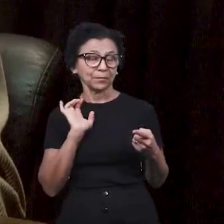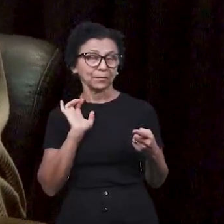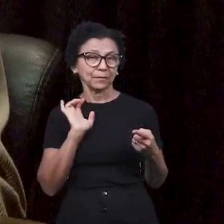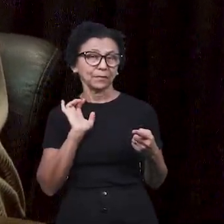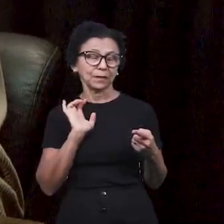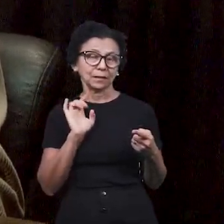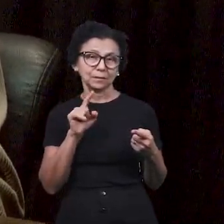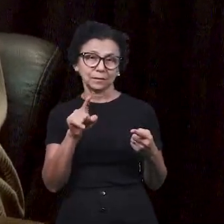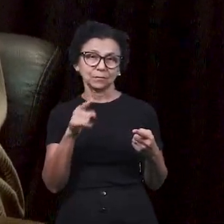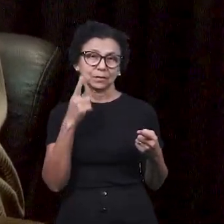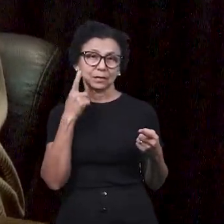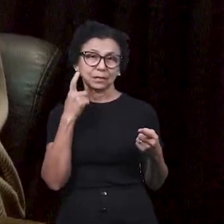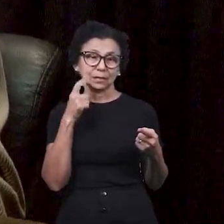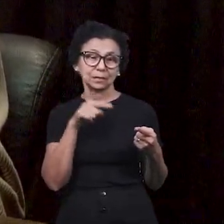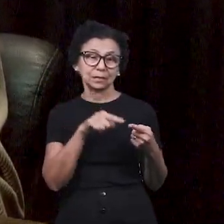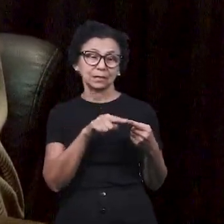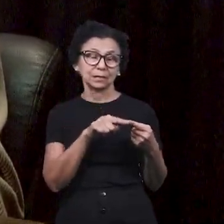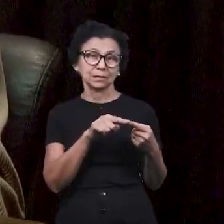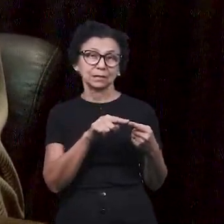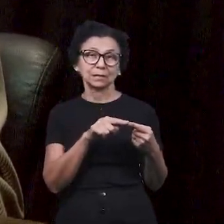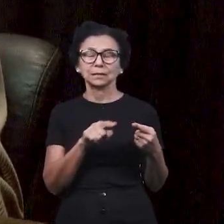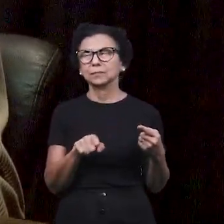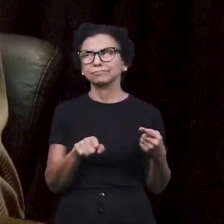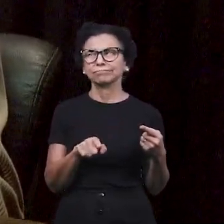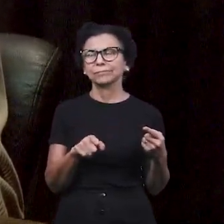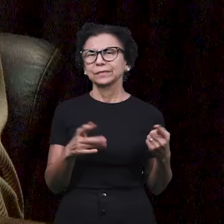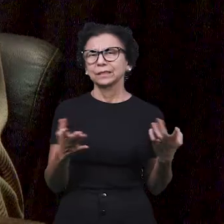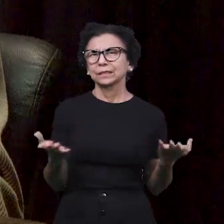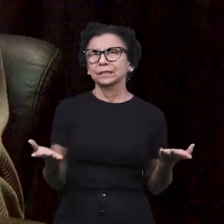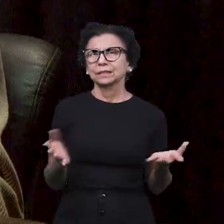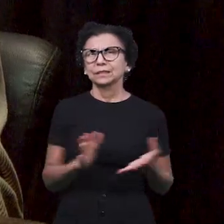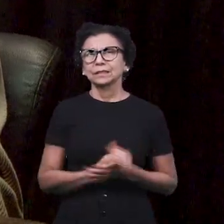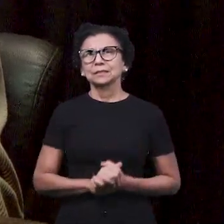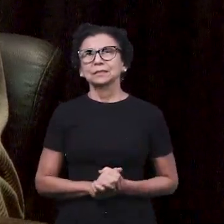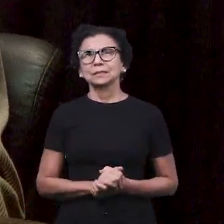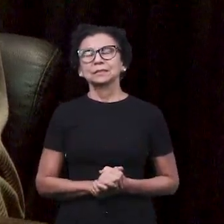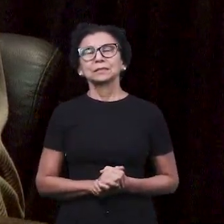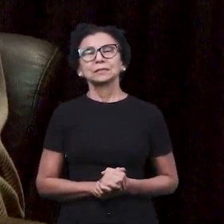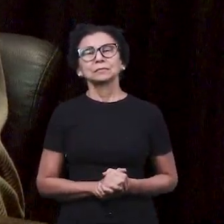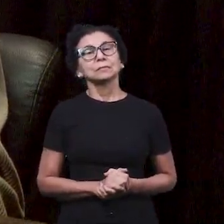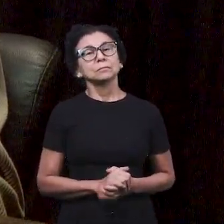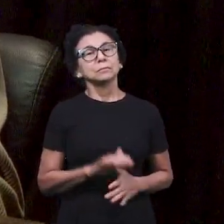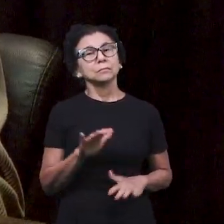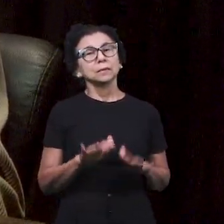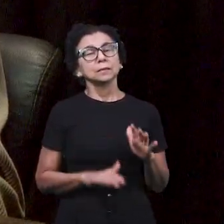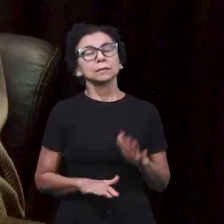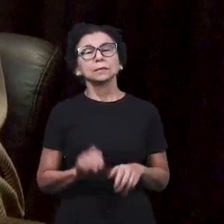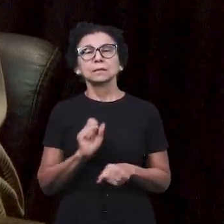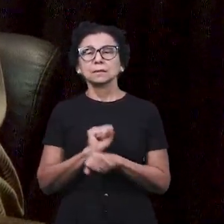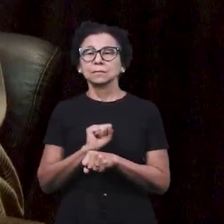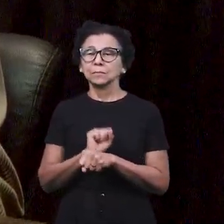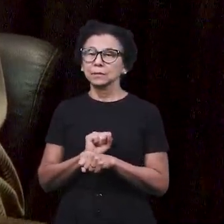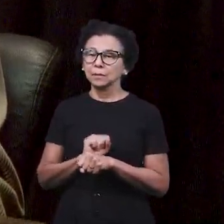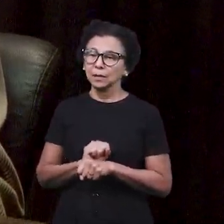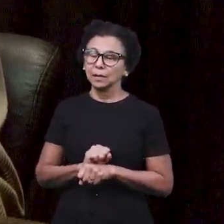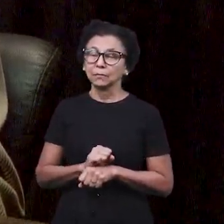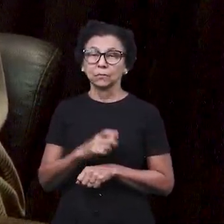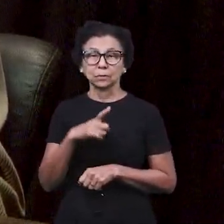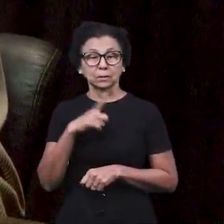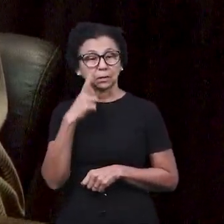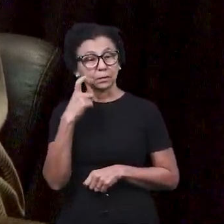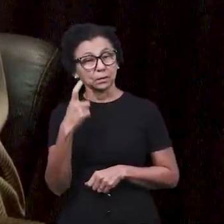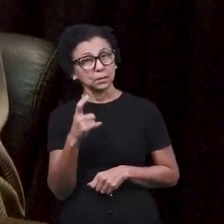aí, você vai esperar um pouco, não quer dizer que ele vai ter Léia na frente não, mas quer dizer que às vezes ele tem que aguardar